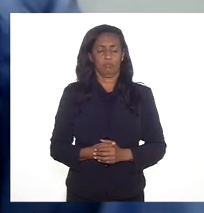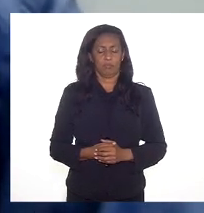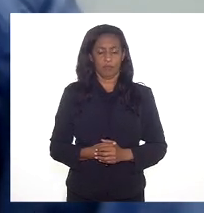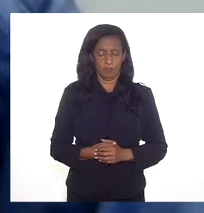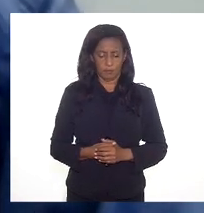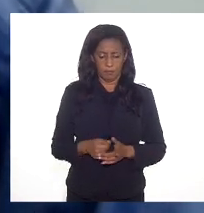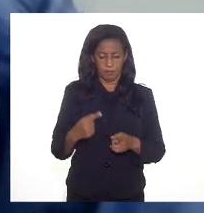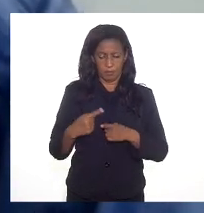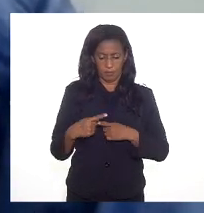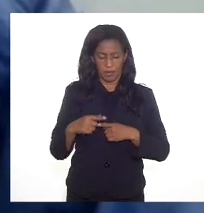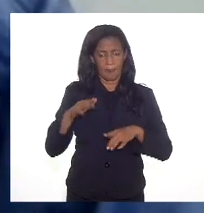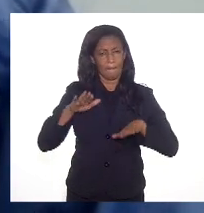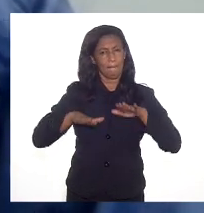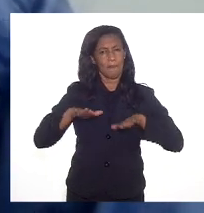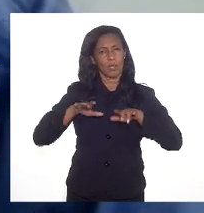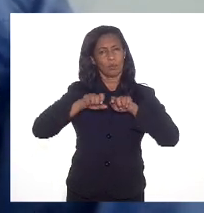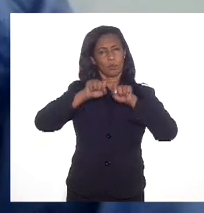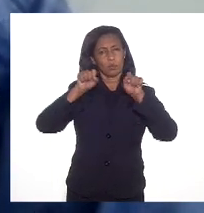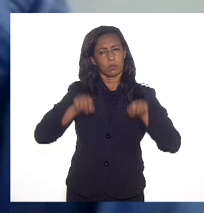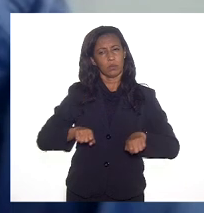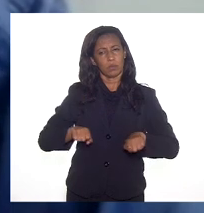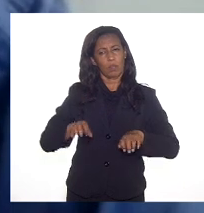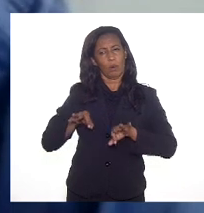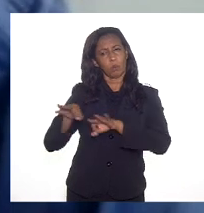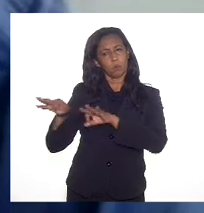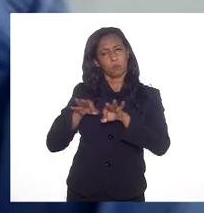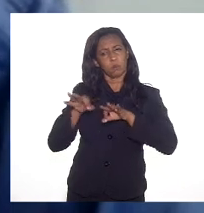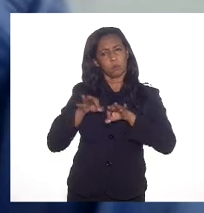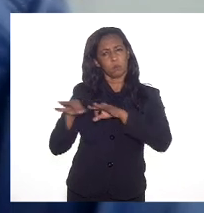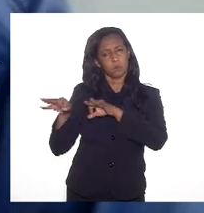Porque mesmo o sistema de planejamento